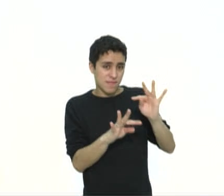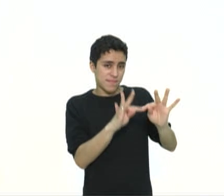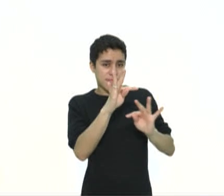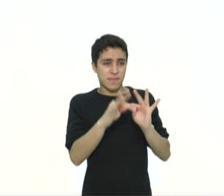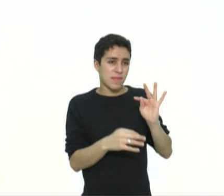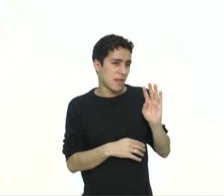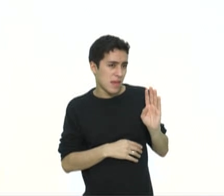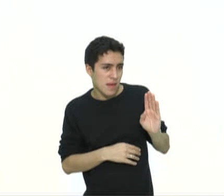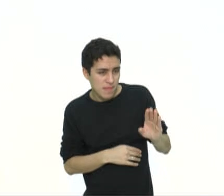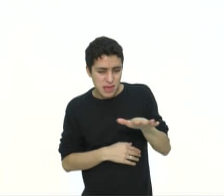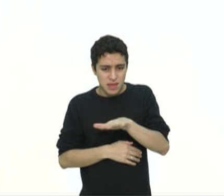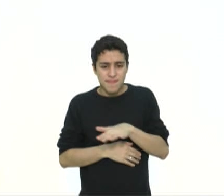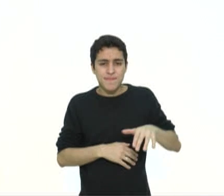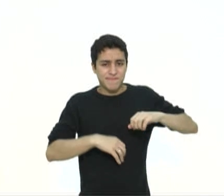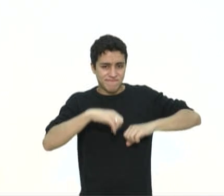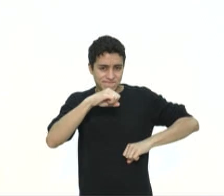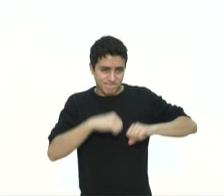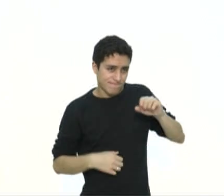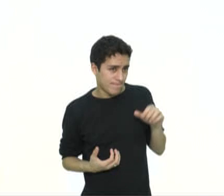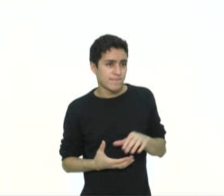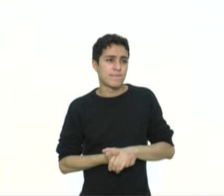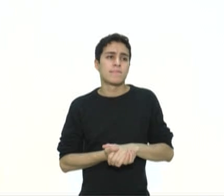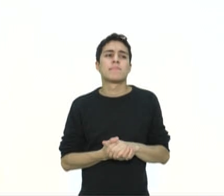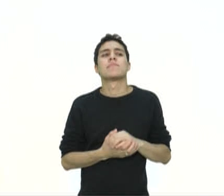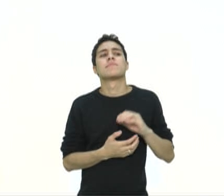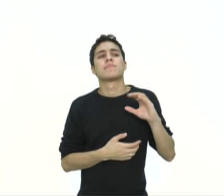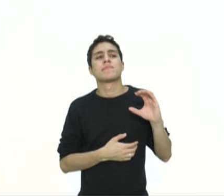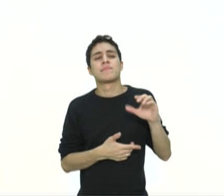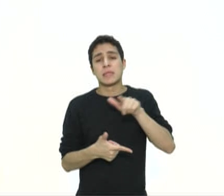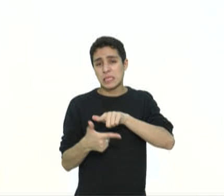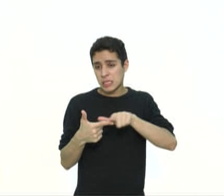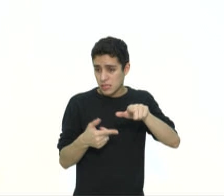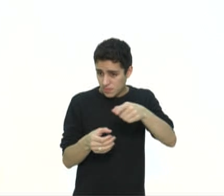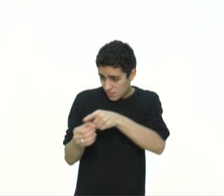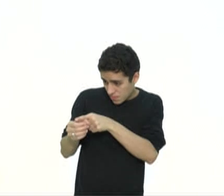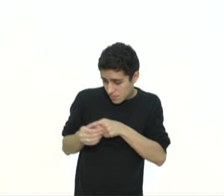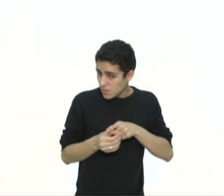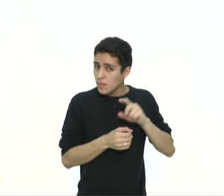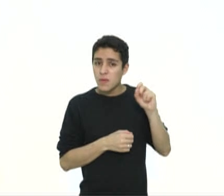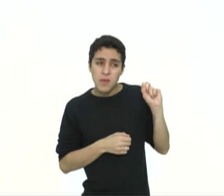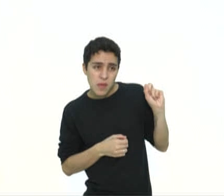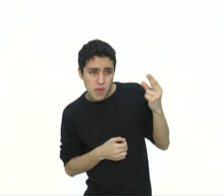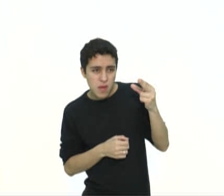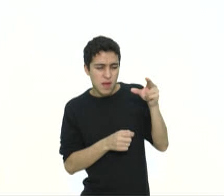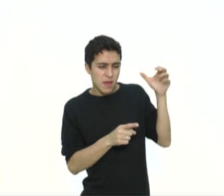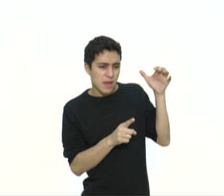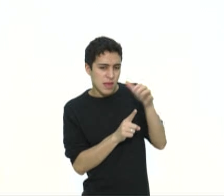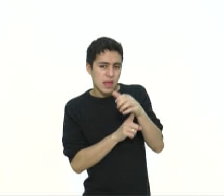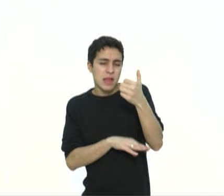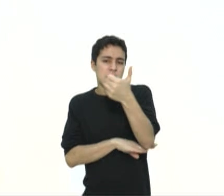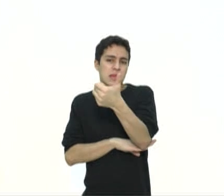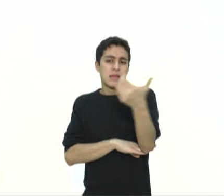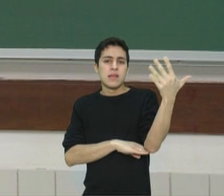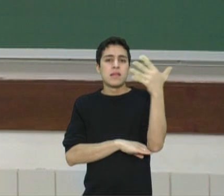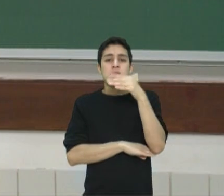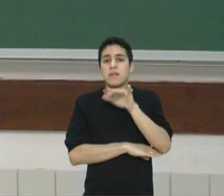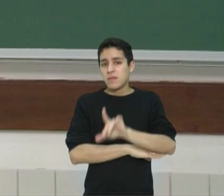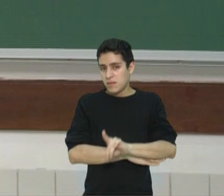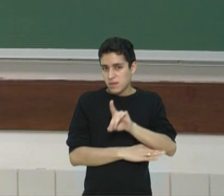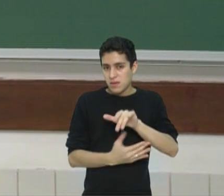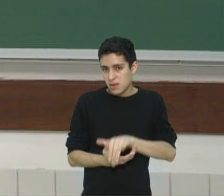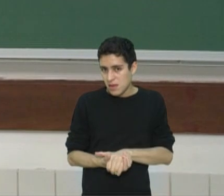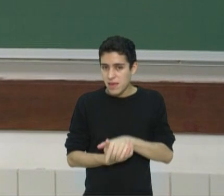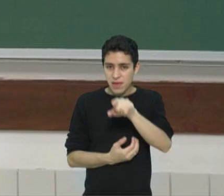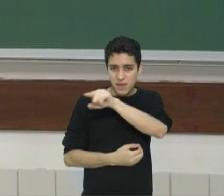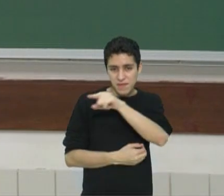A espaços industriais letra B problemas urbanos letra C ou impactos ambientais letra de